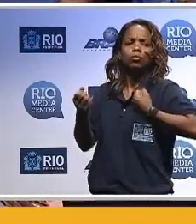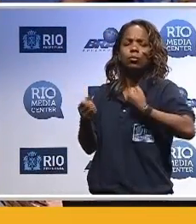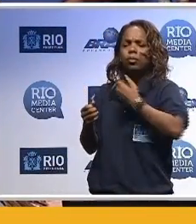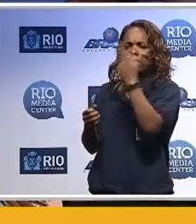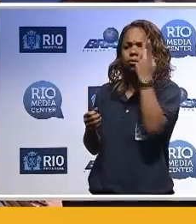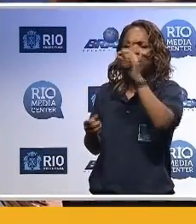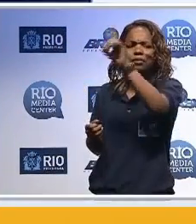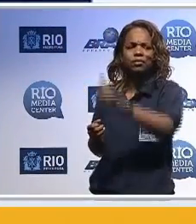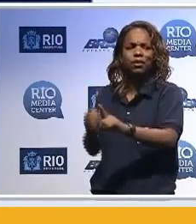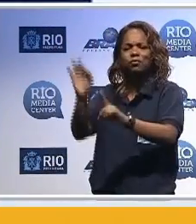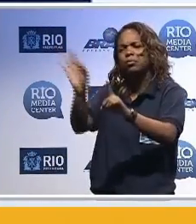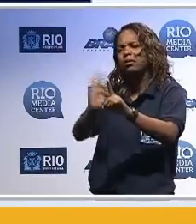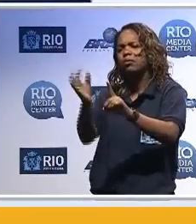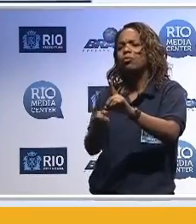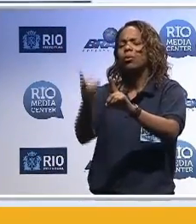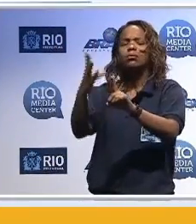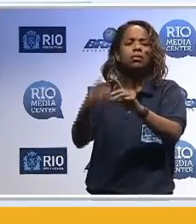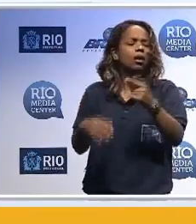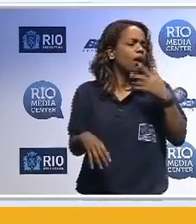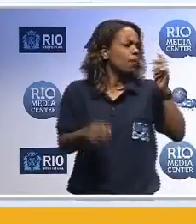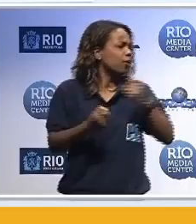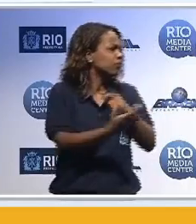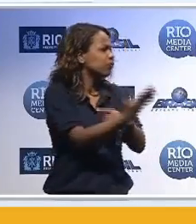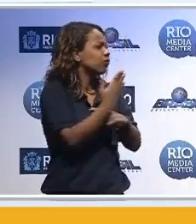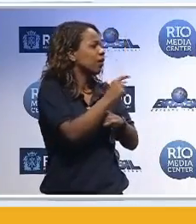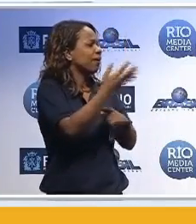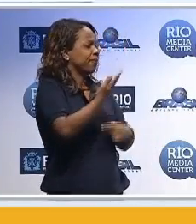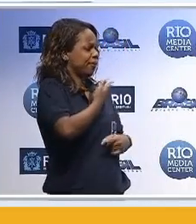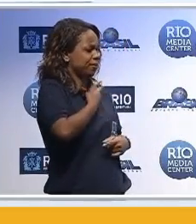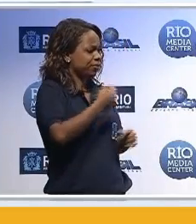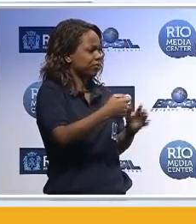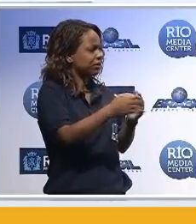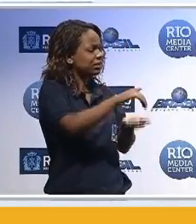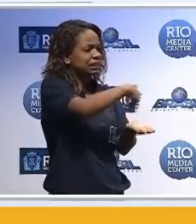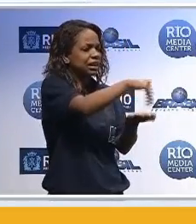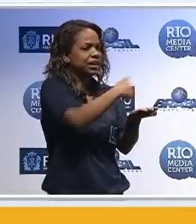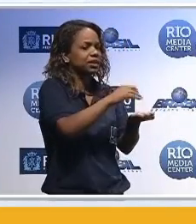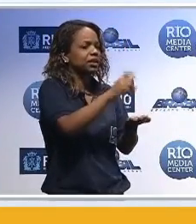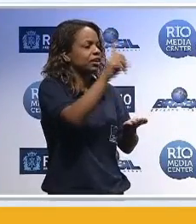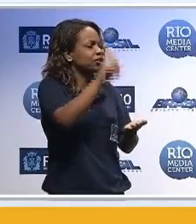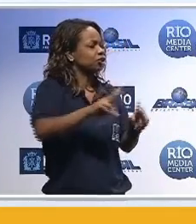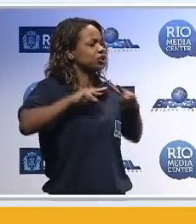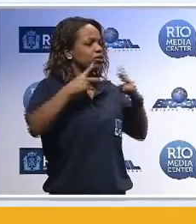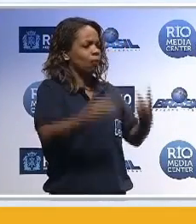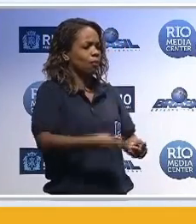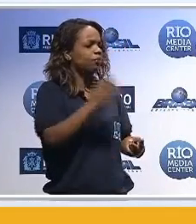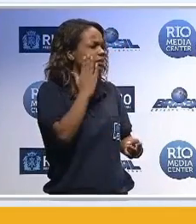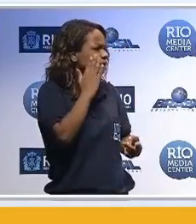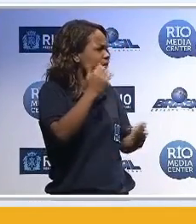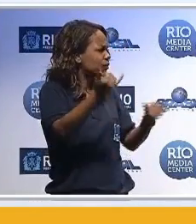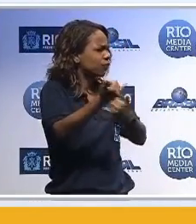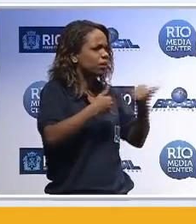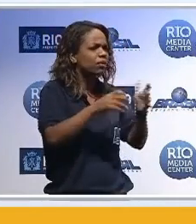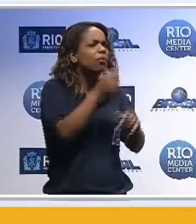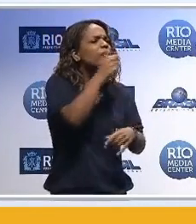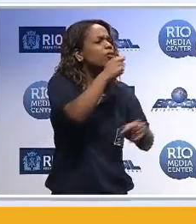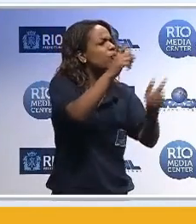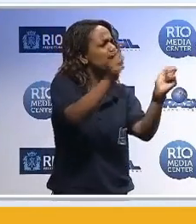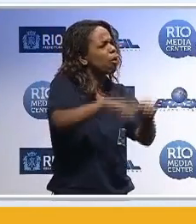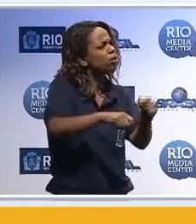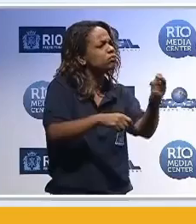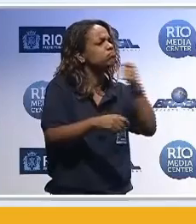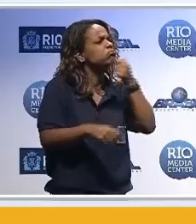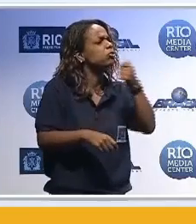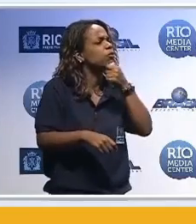Eu até posso pedir ajuda para o meu colega ali da Secretaria de Direitos Humanos, se ele pode nos dar essa informação. Consegue um microfone ali, por favor, para o